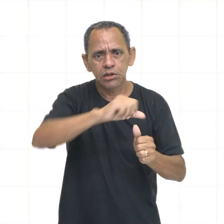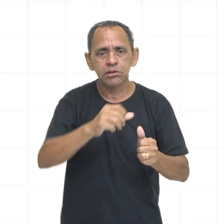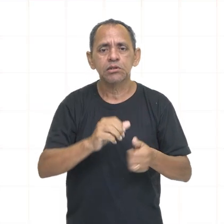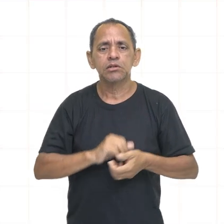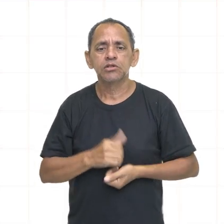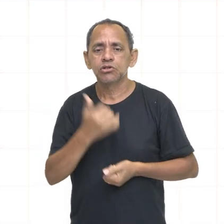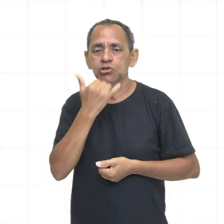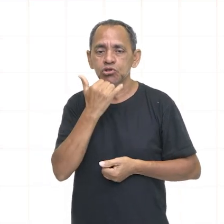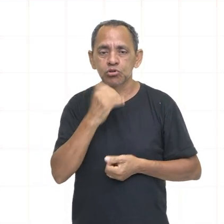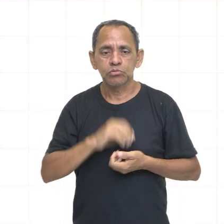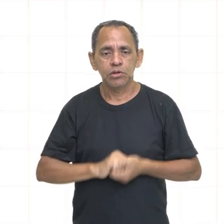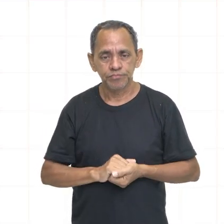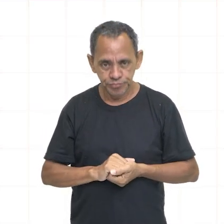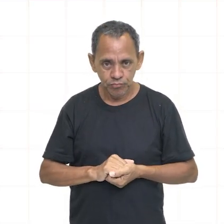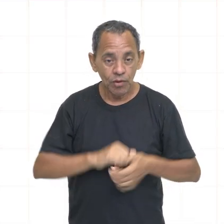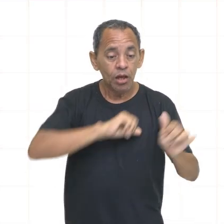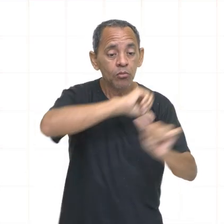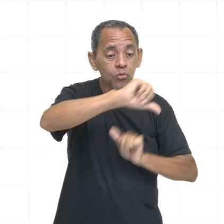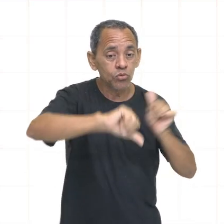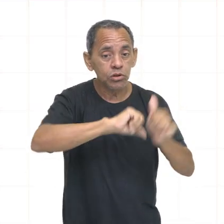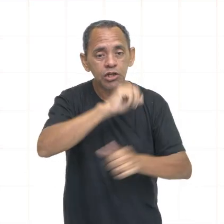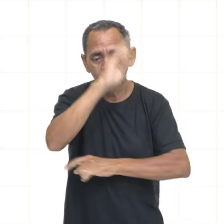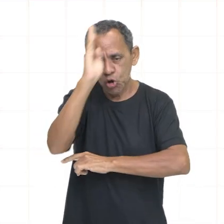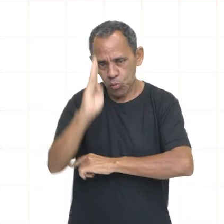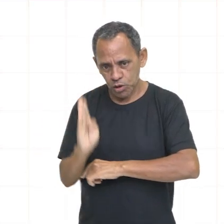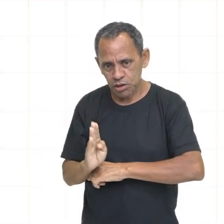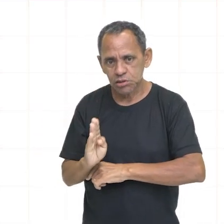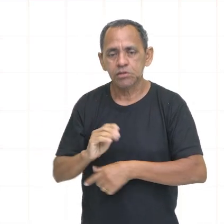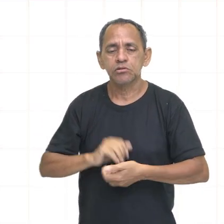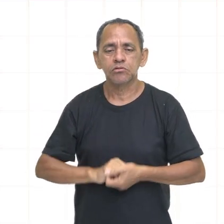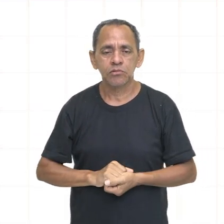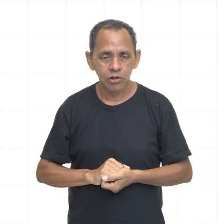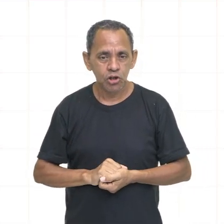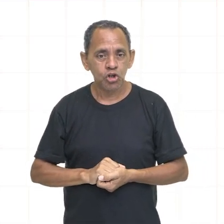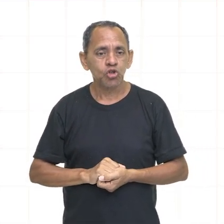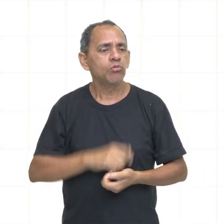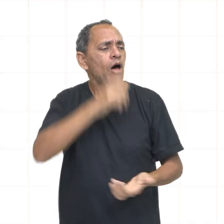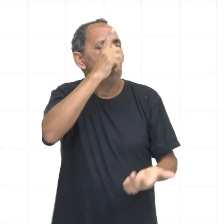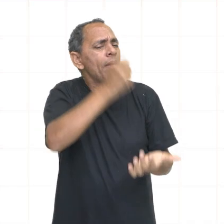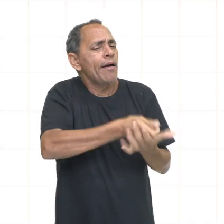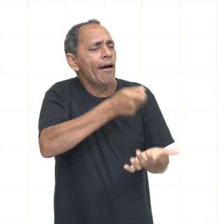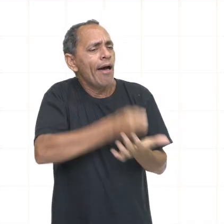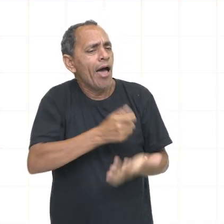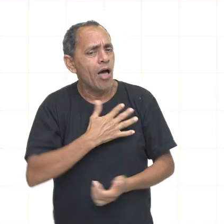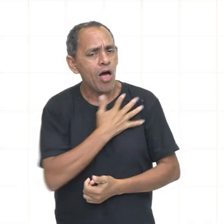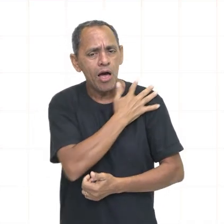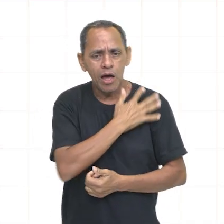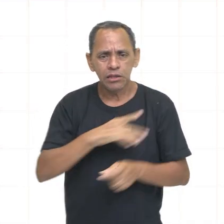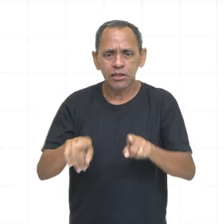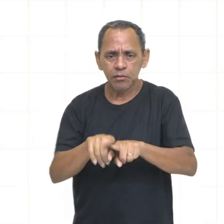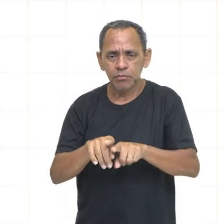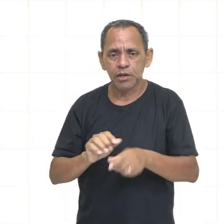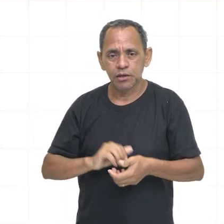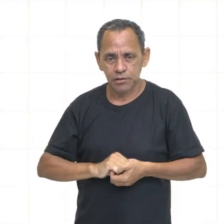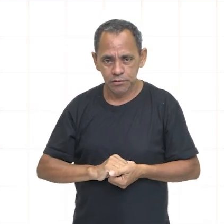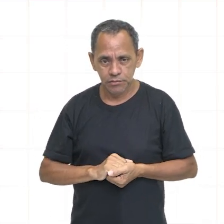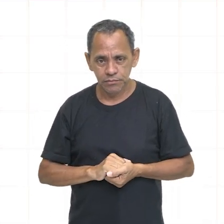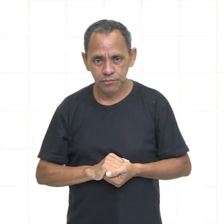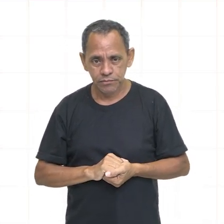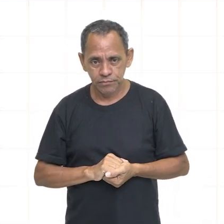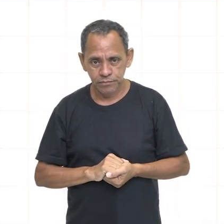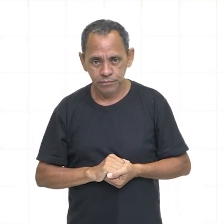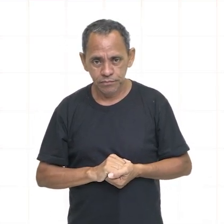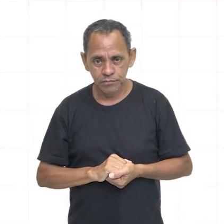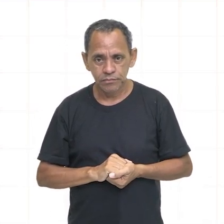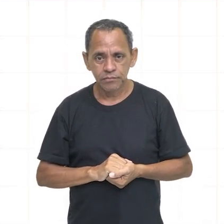transferiria, o Brasil em uma ditadura conhecida como Estado Novo. Olha só, tá, gente? O que significa